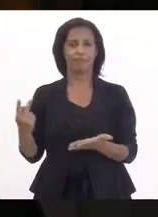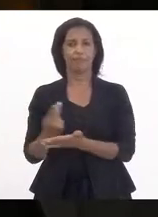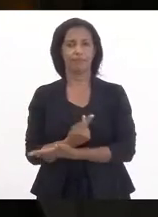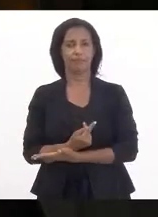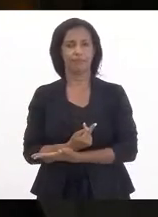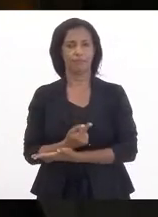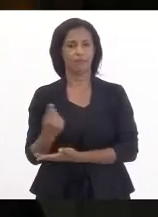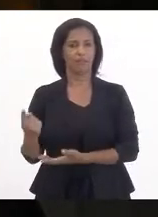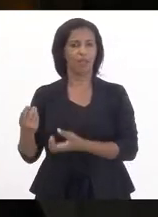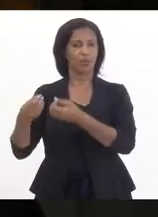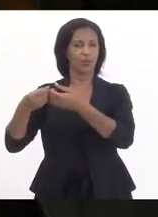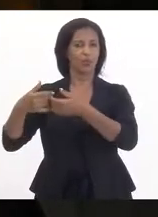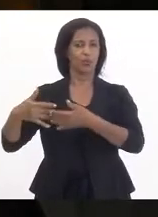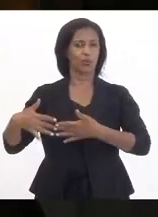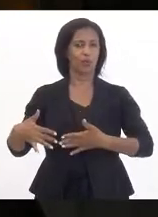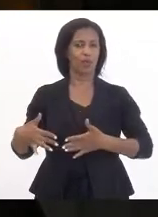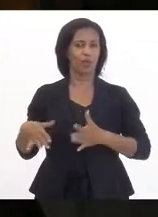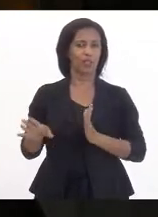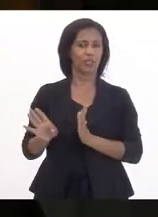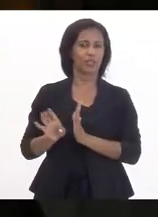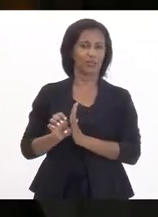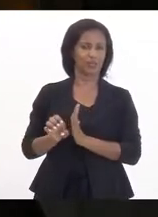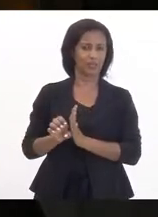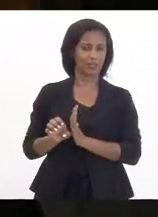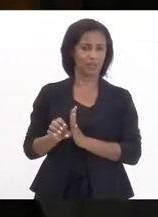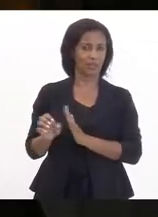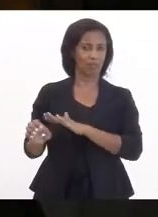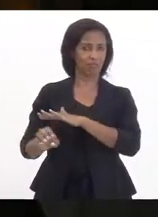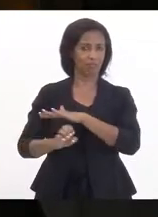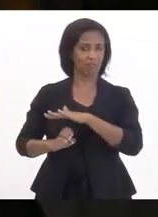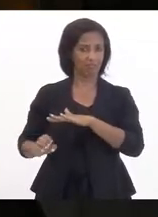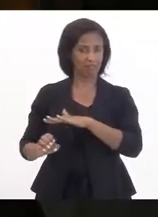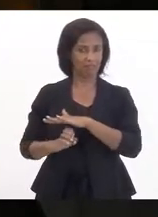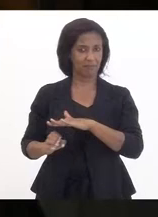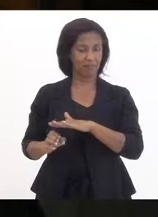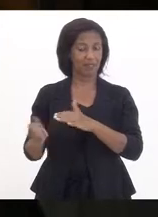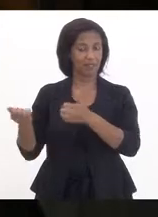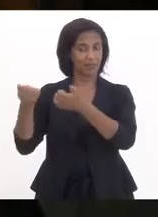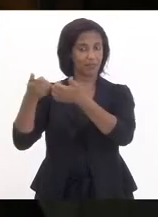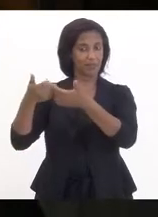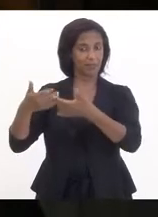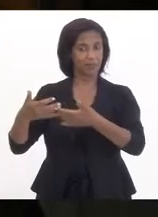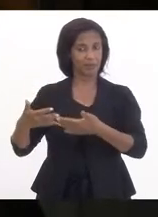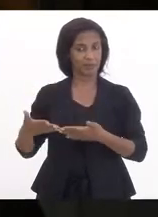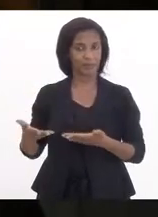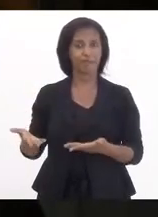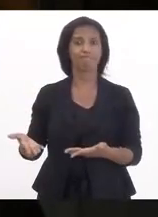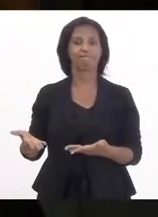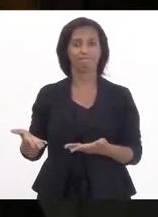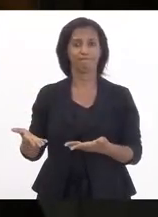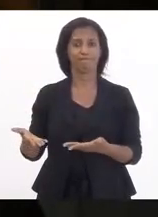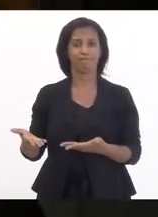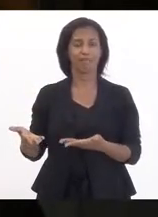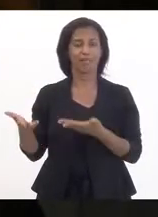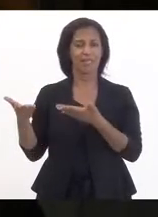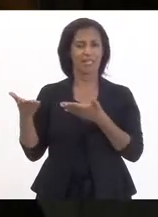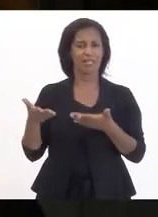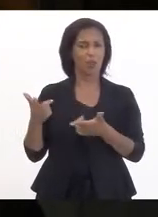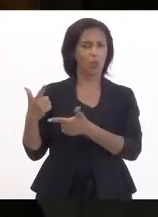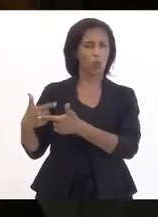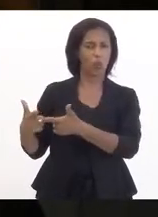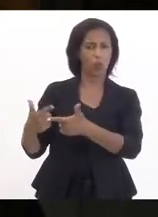para desqualificar a estatal e para justificar esse